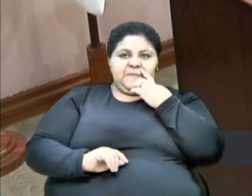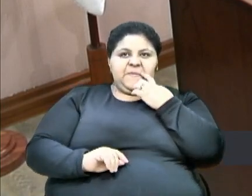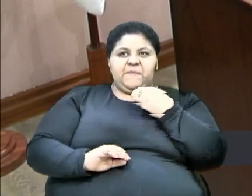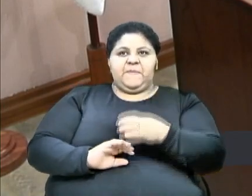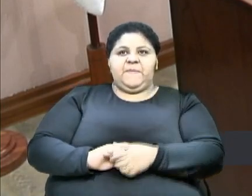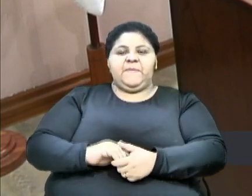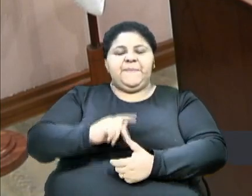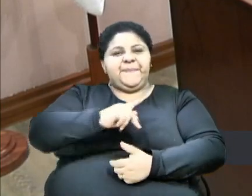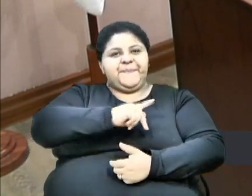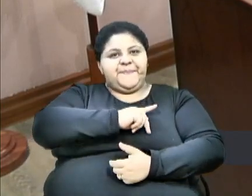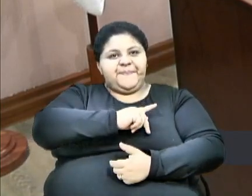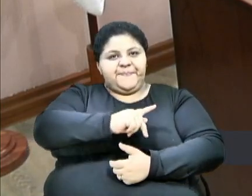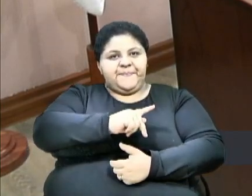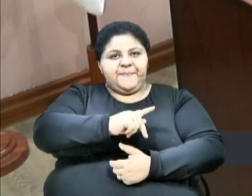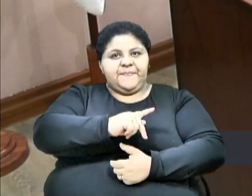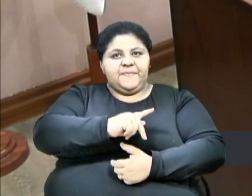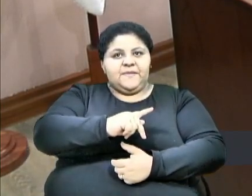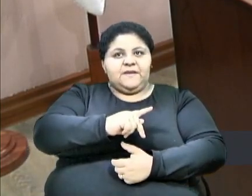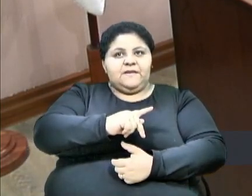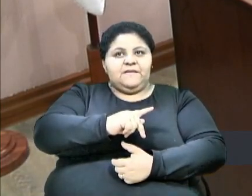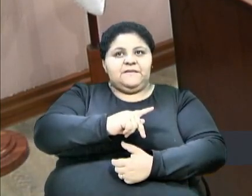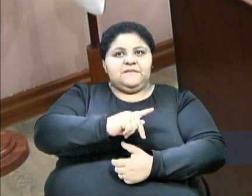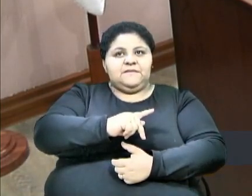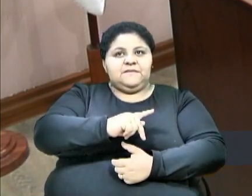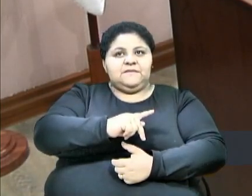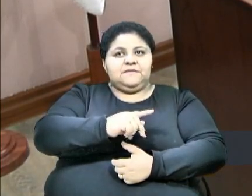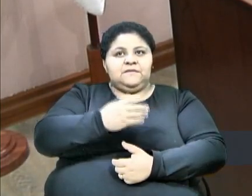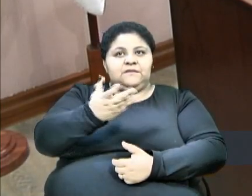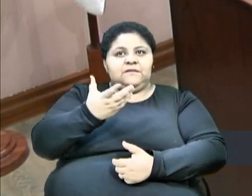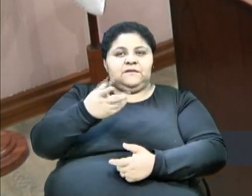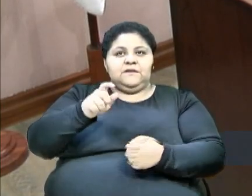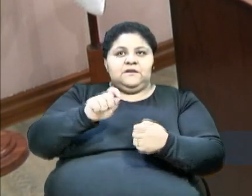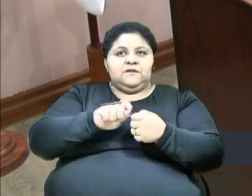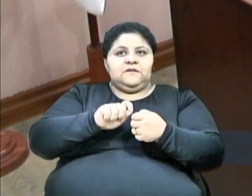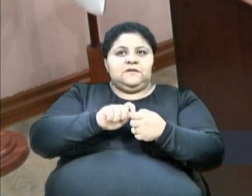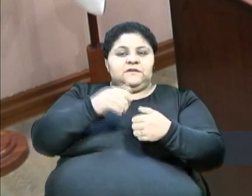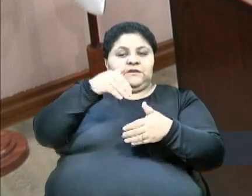Senhor presidente, eu quero aqui fazer um voto de congratulações,